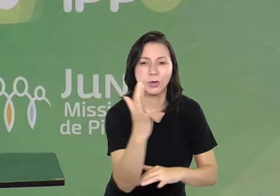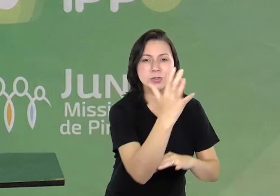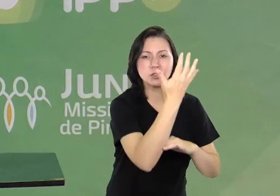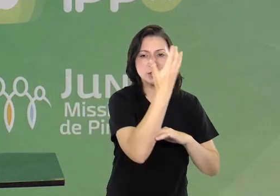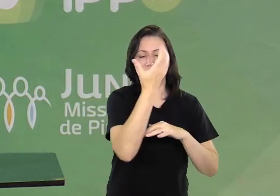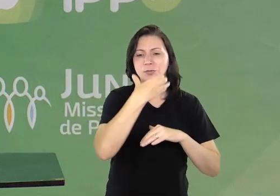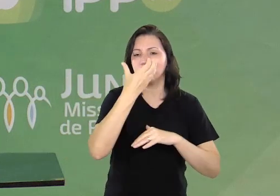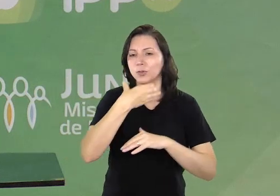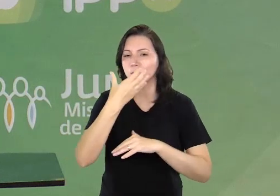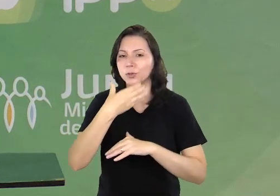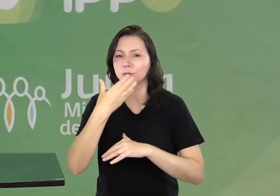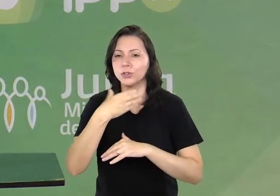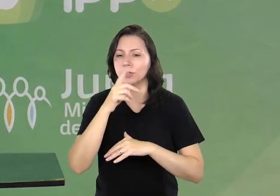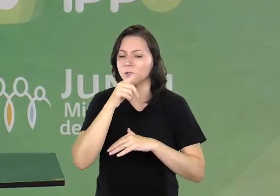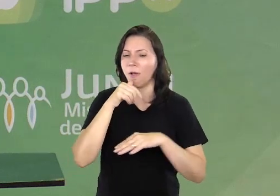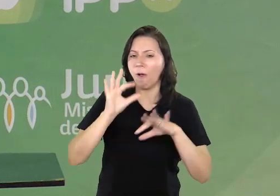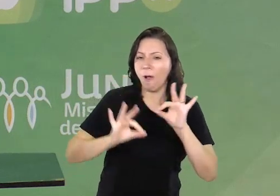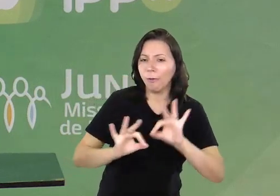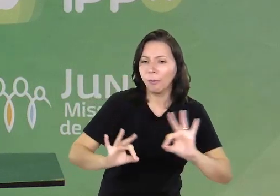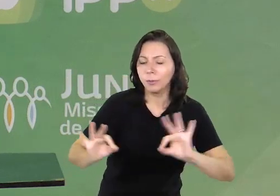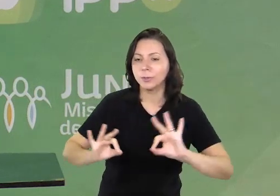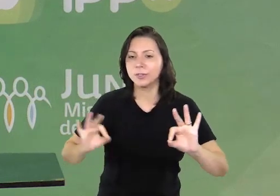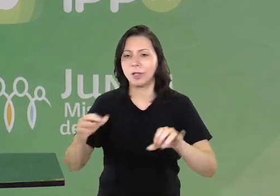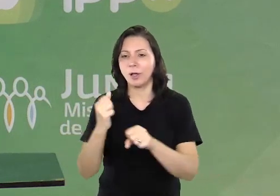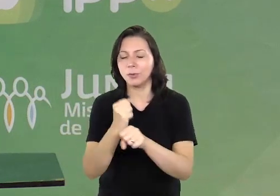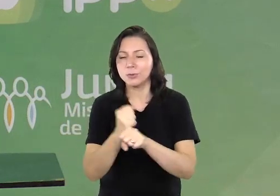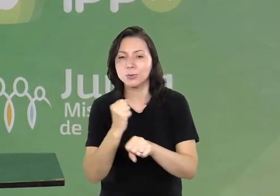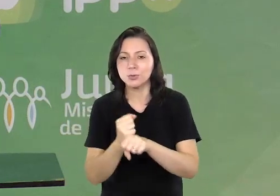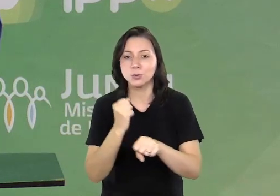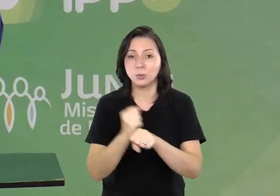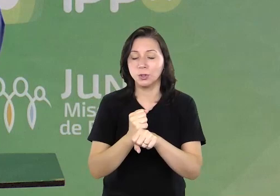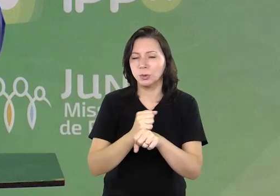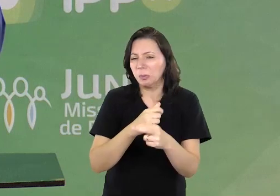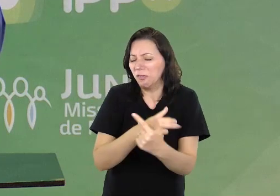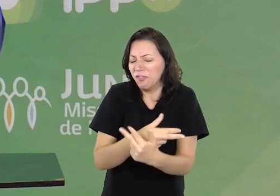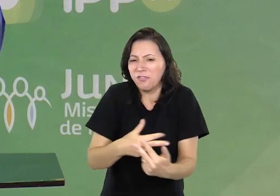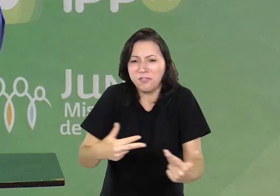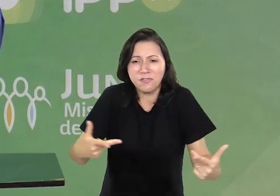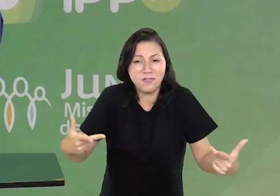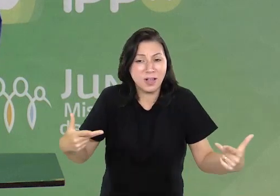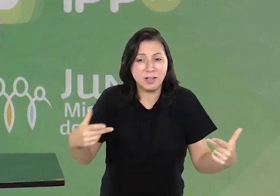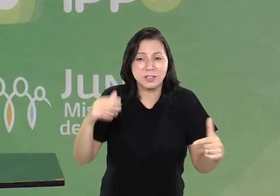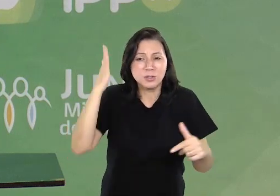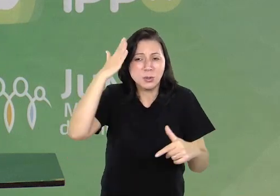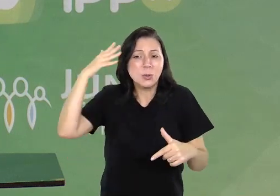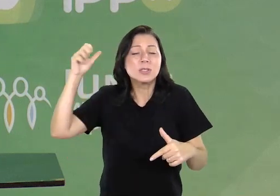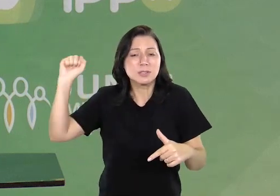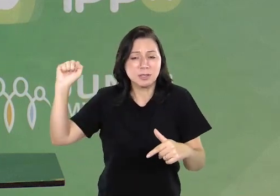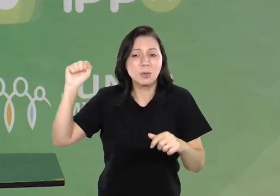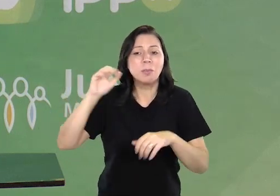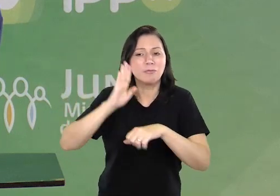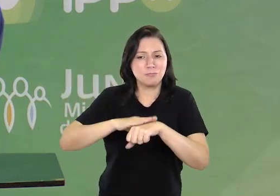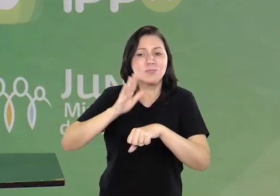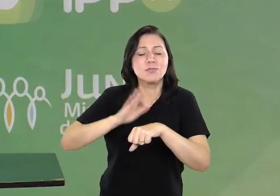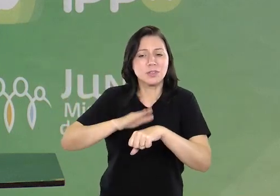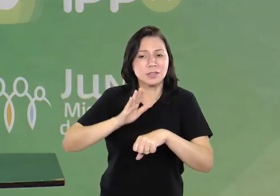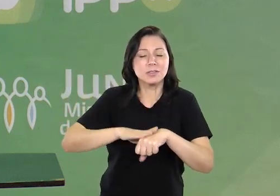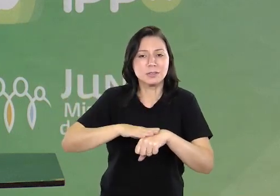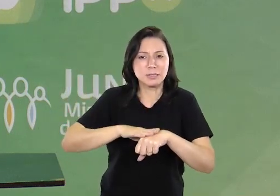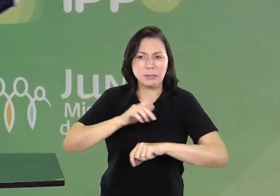árvores açudes tudo tá no plural ele faz